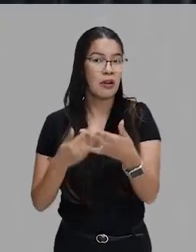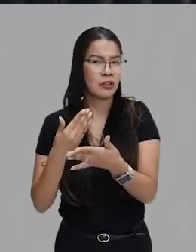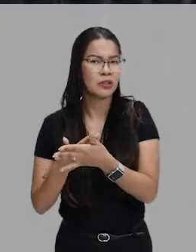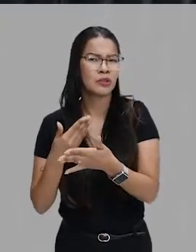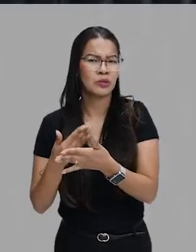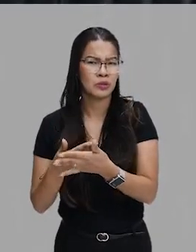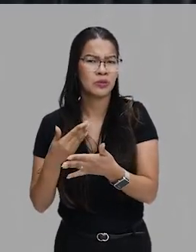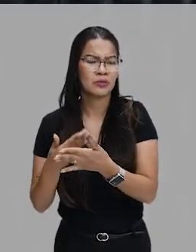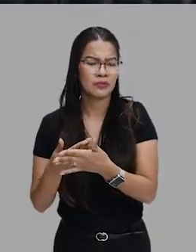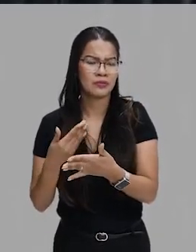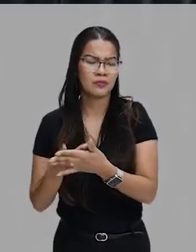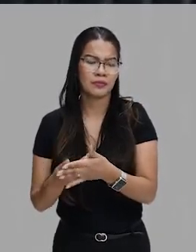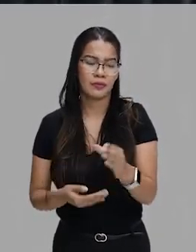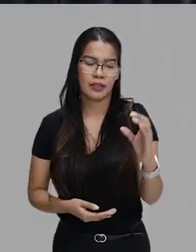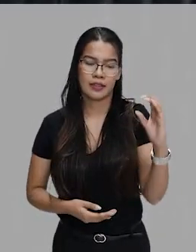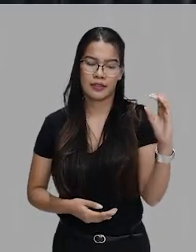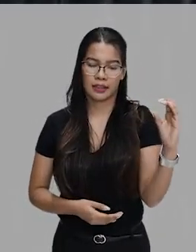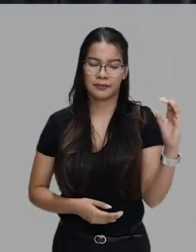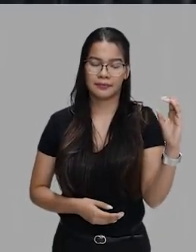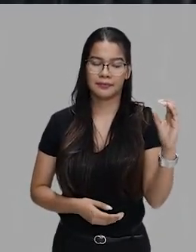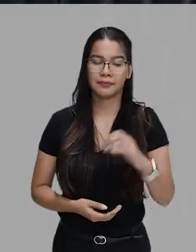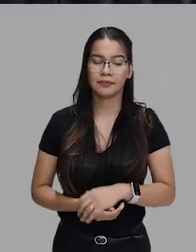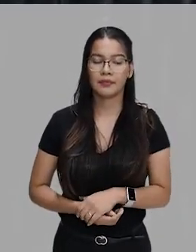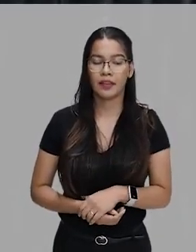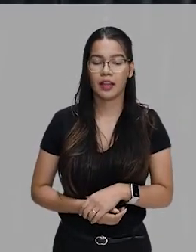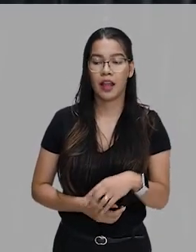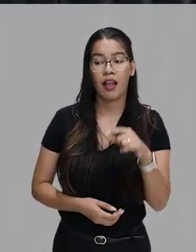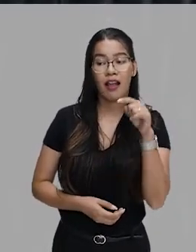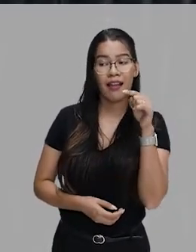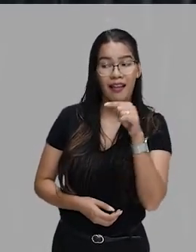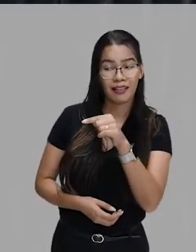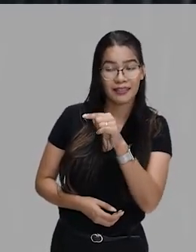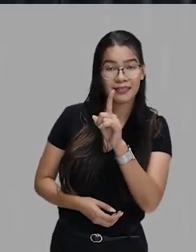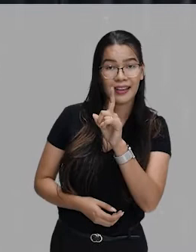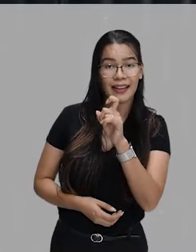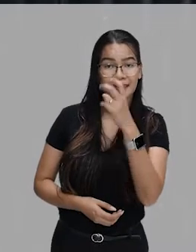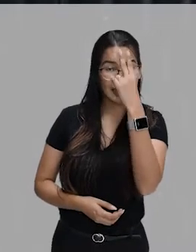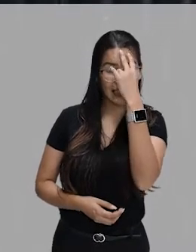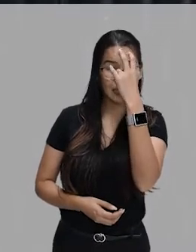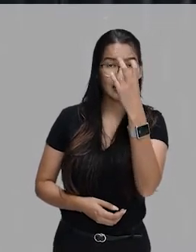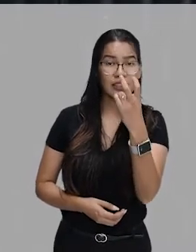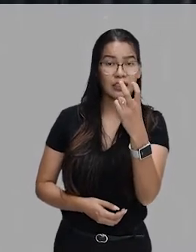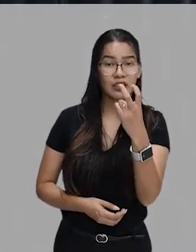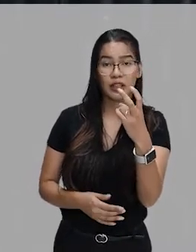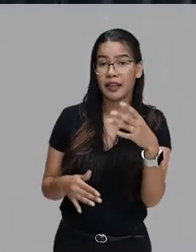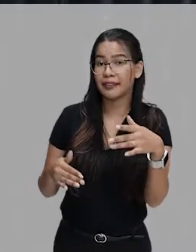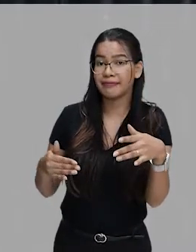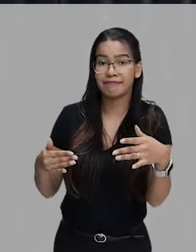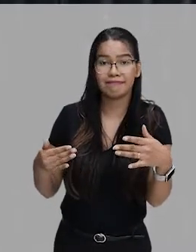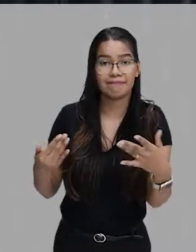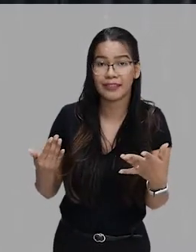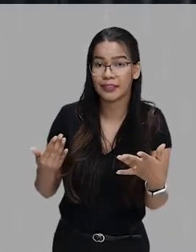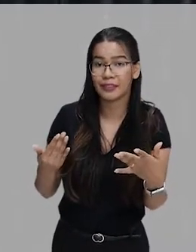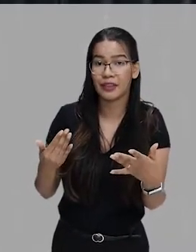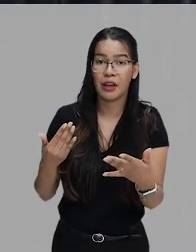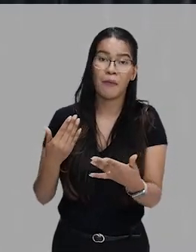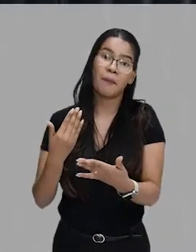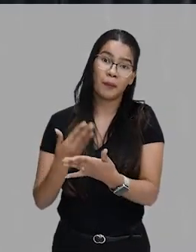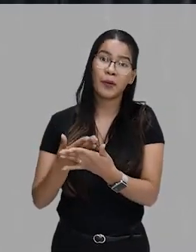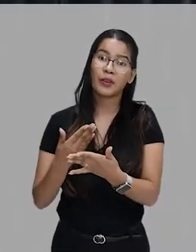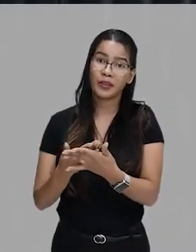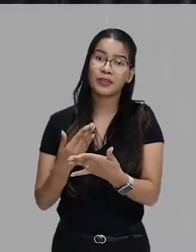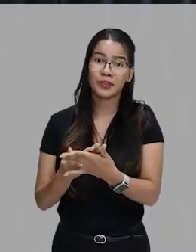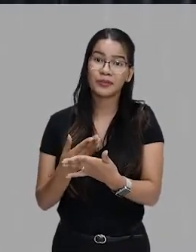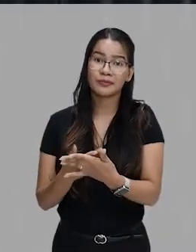Ele é inteligente, logo estuda muito. Presta atenção aí, compara as duas. Ele é inteligente